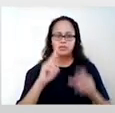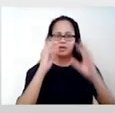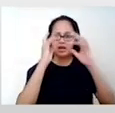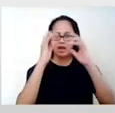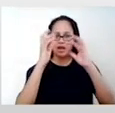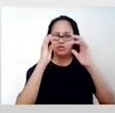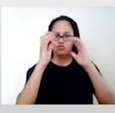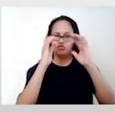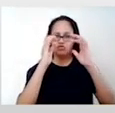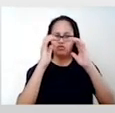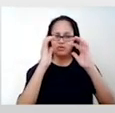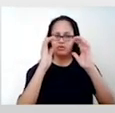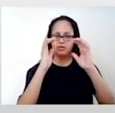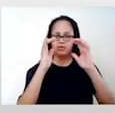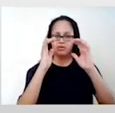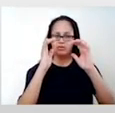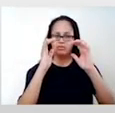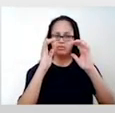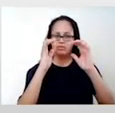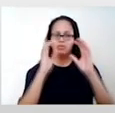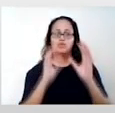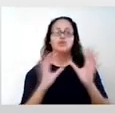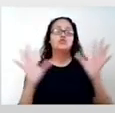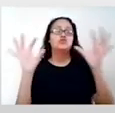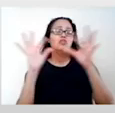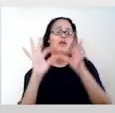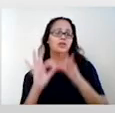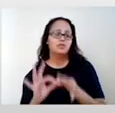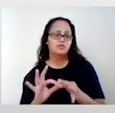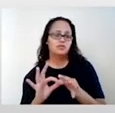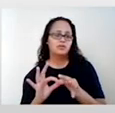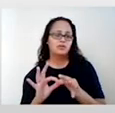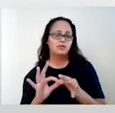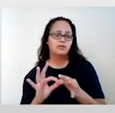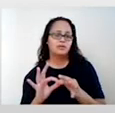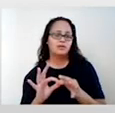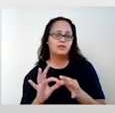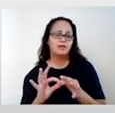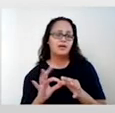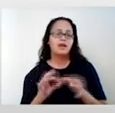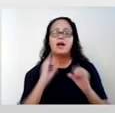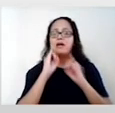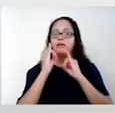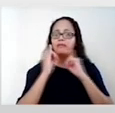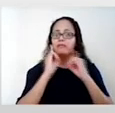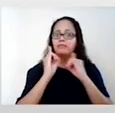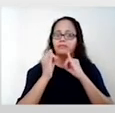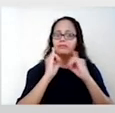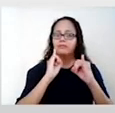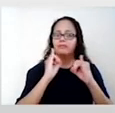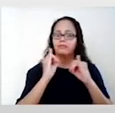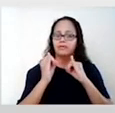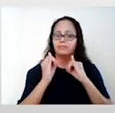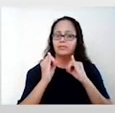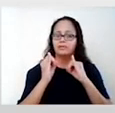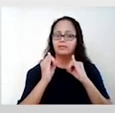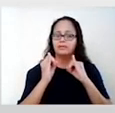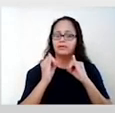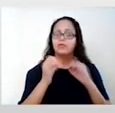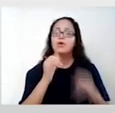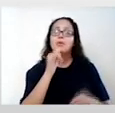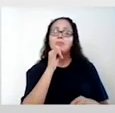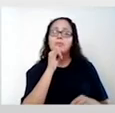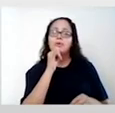raciocínios lógicos ou de relacionar fatos e dados. Por isso que é sempre importante você, quando você vai argumentar,